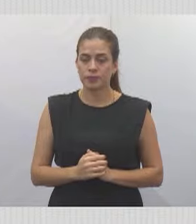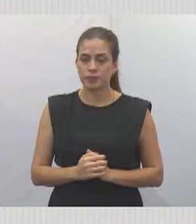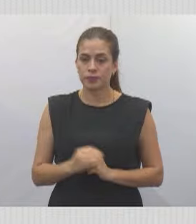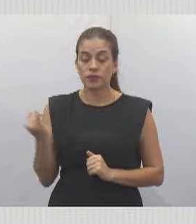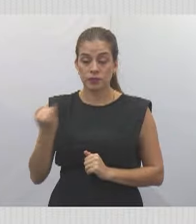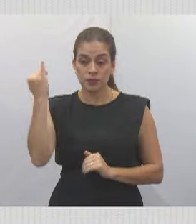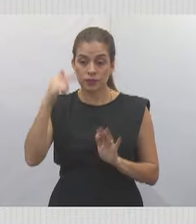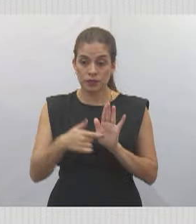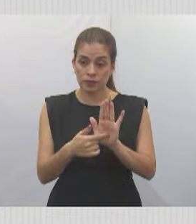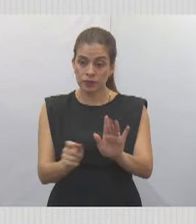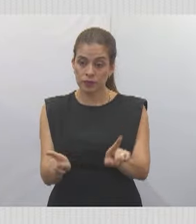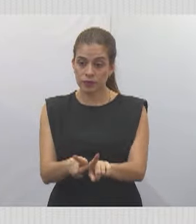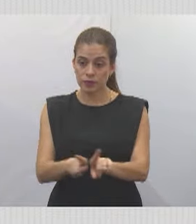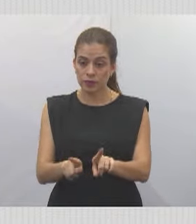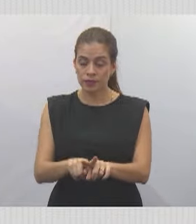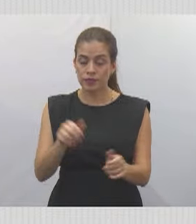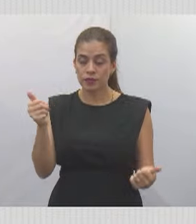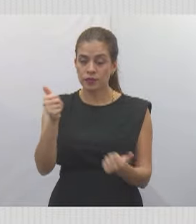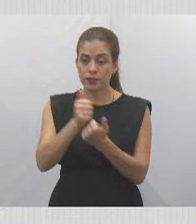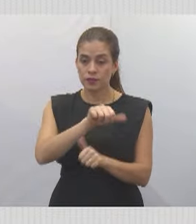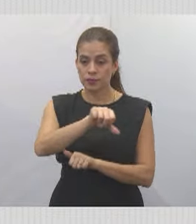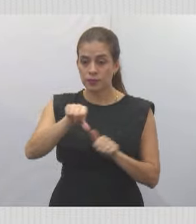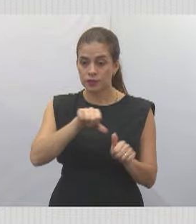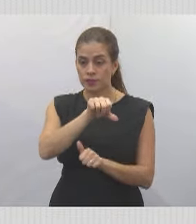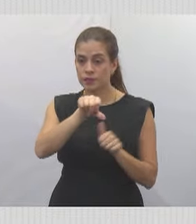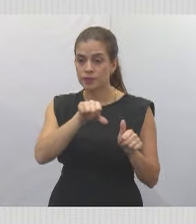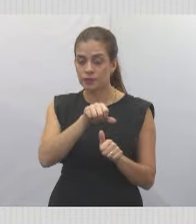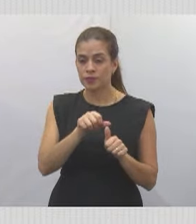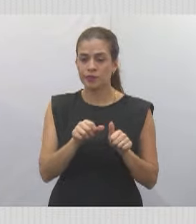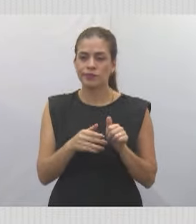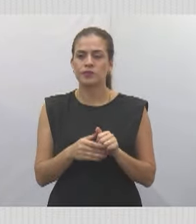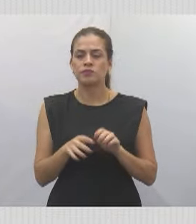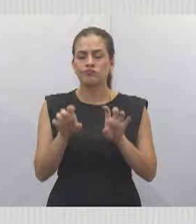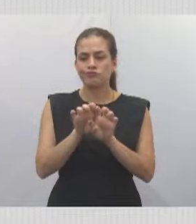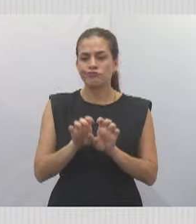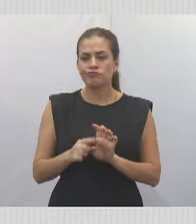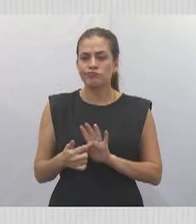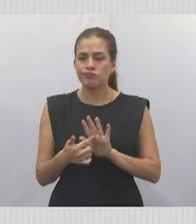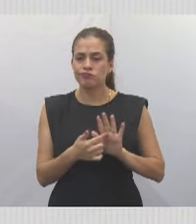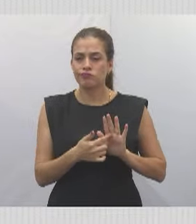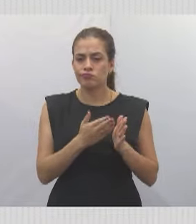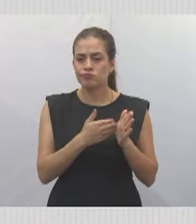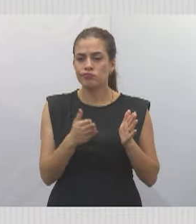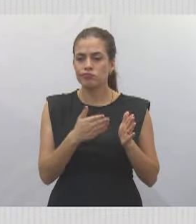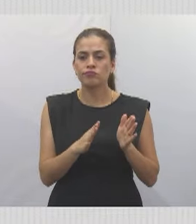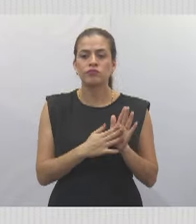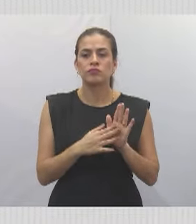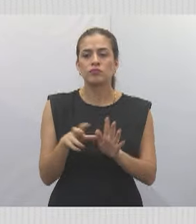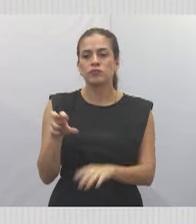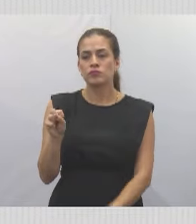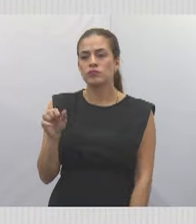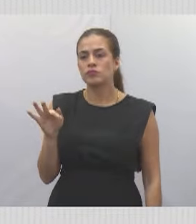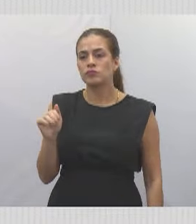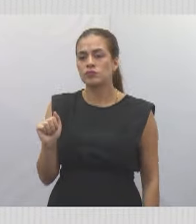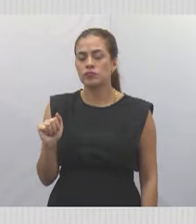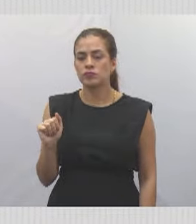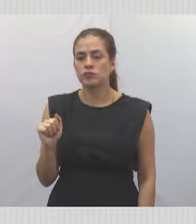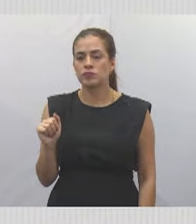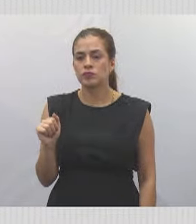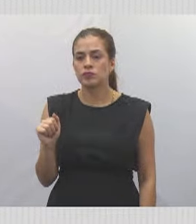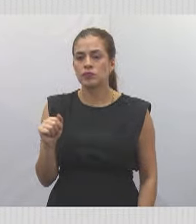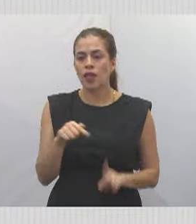Importante sinalizar também, na mudança no formato do protocolo do São Francisco para atendimento de